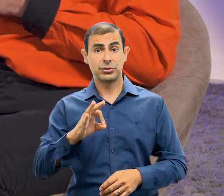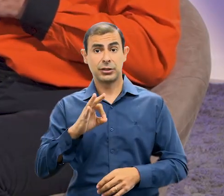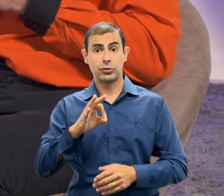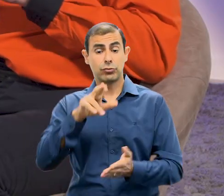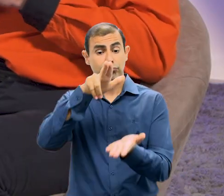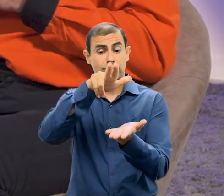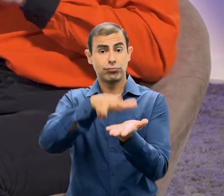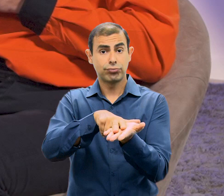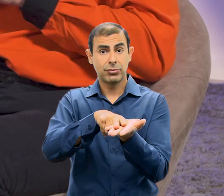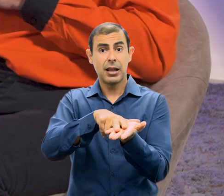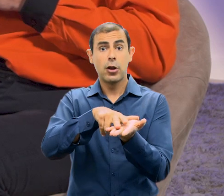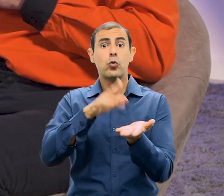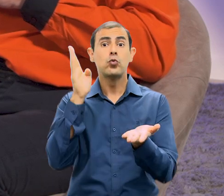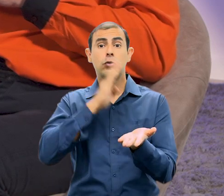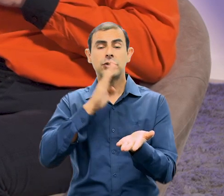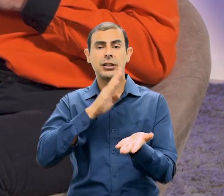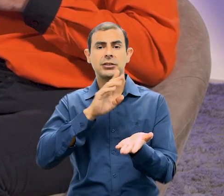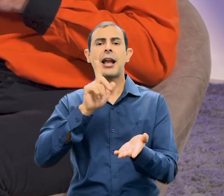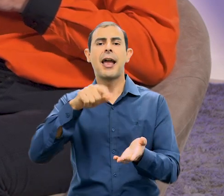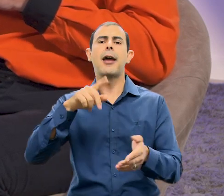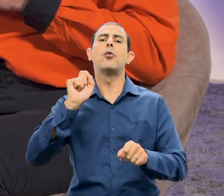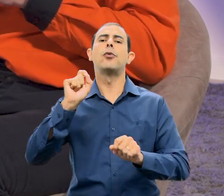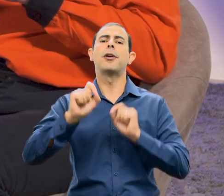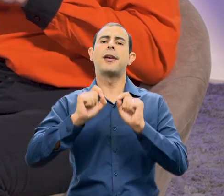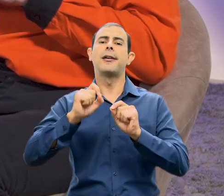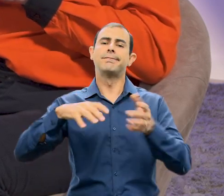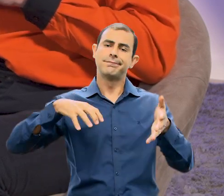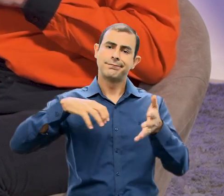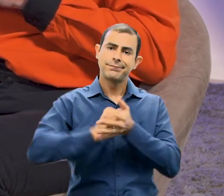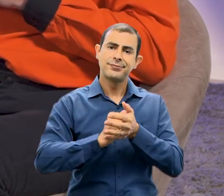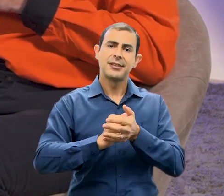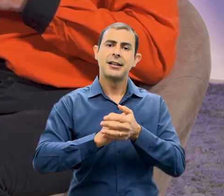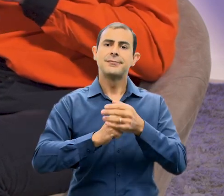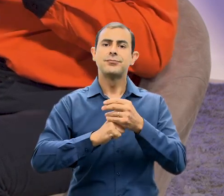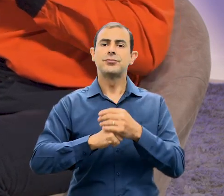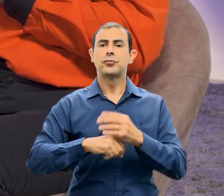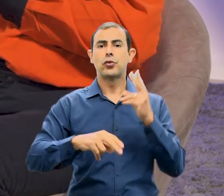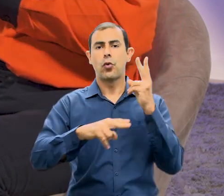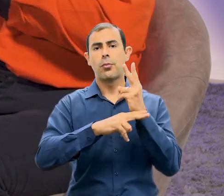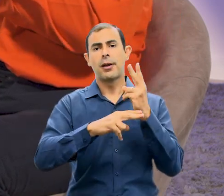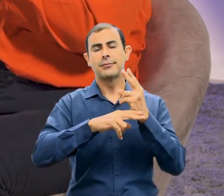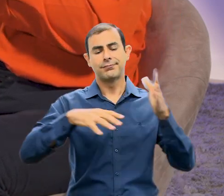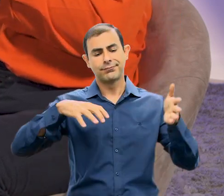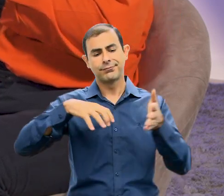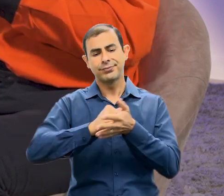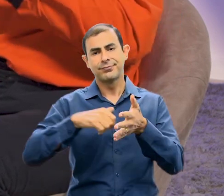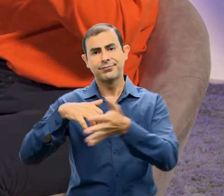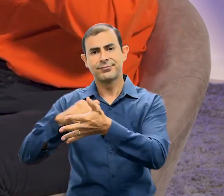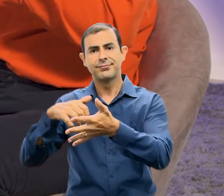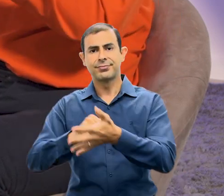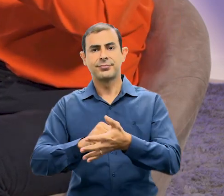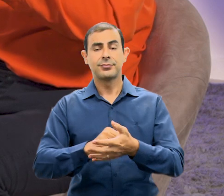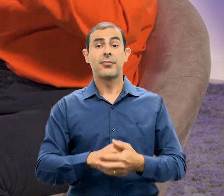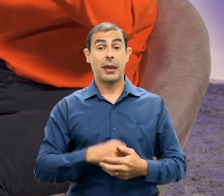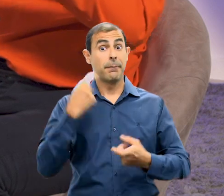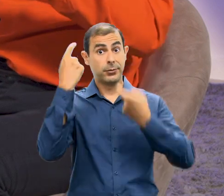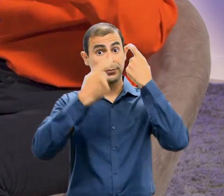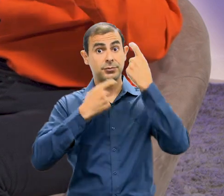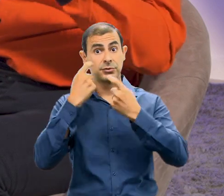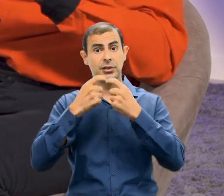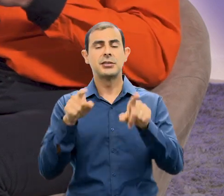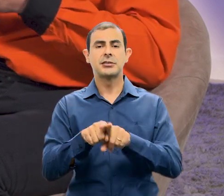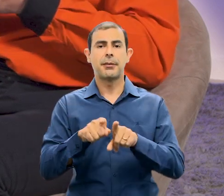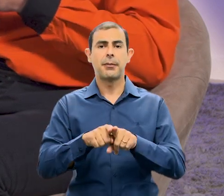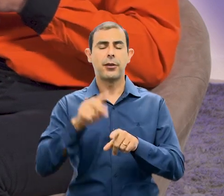hoje no município, são ocupados por acidentes de trânsito. Isso é um número muito preocupante, considerando também, Maria, que